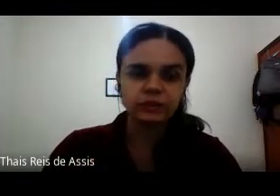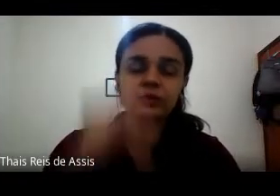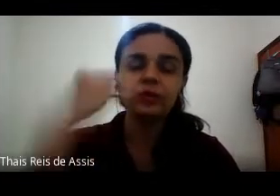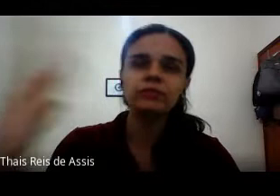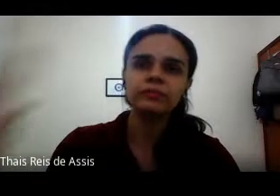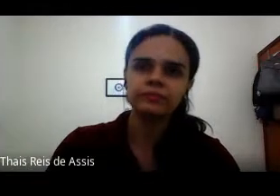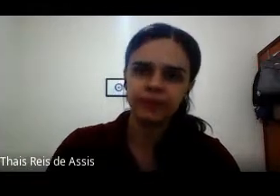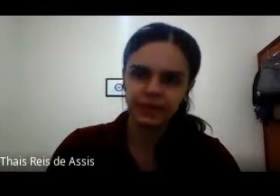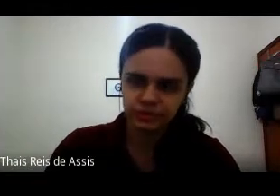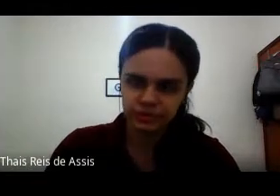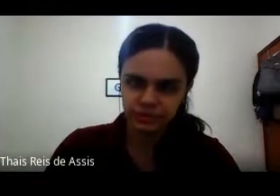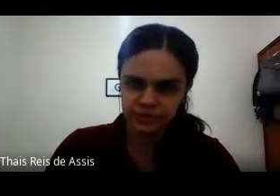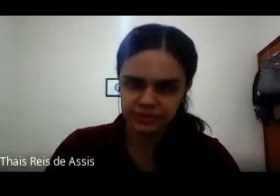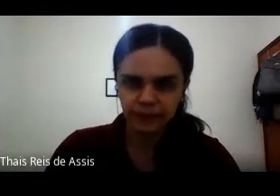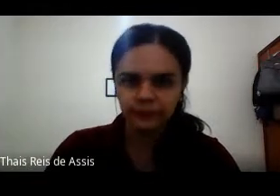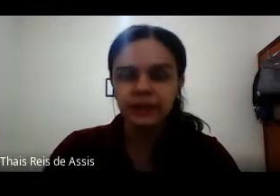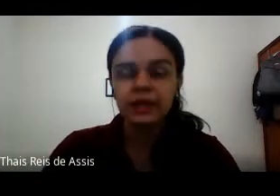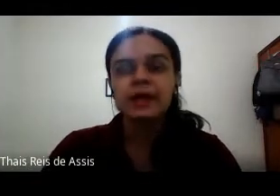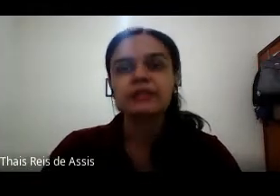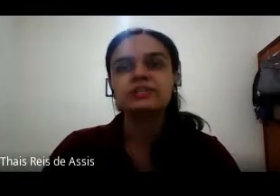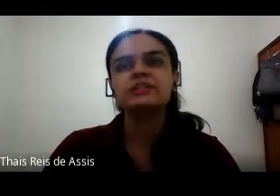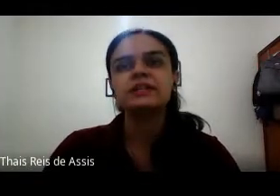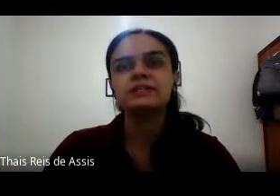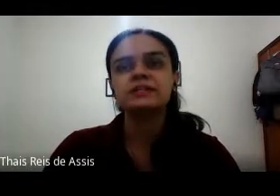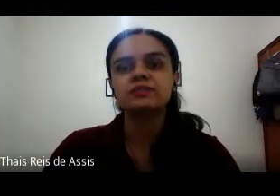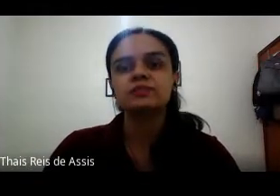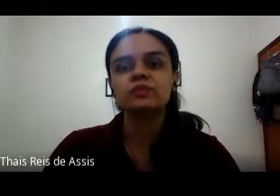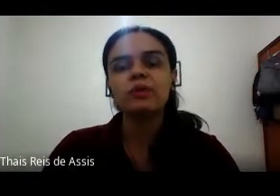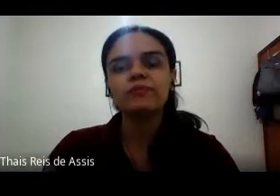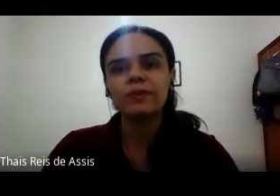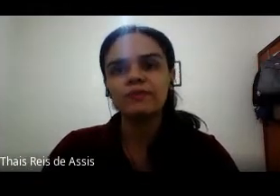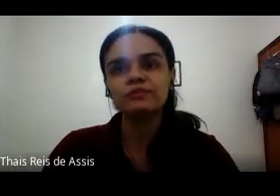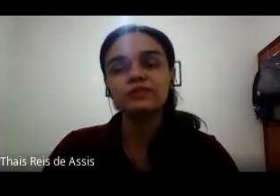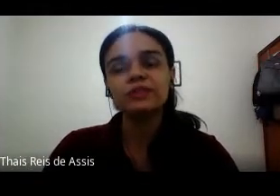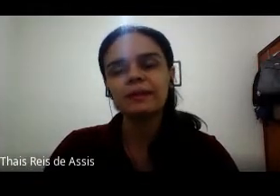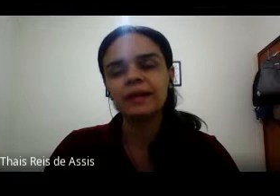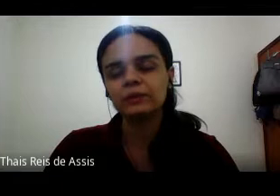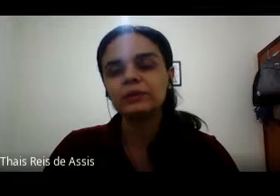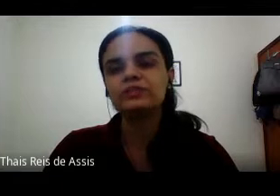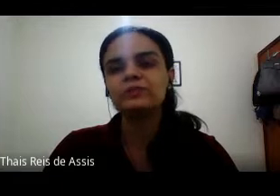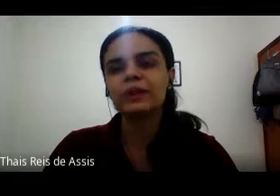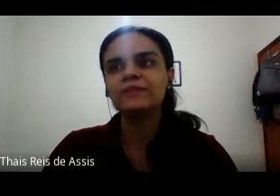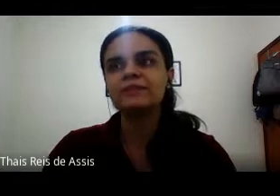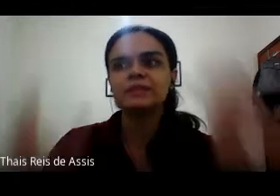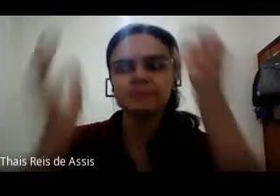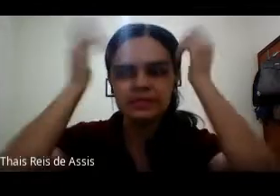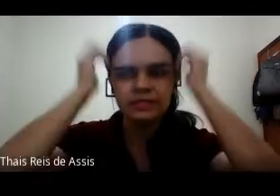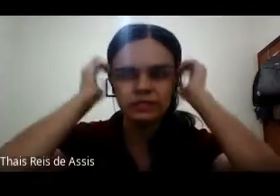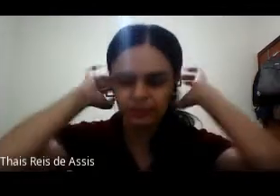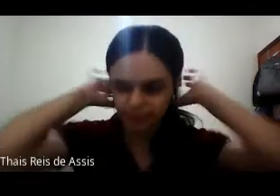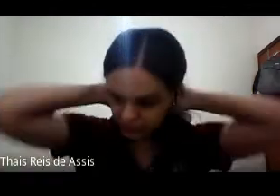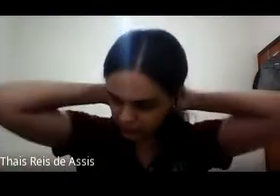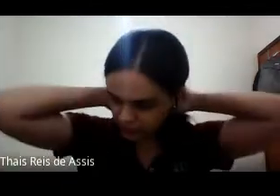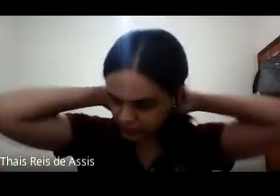resumindo, um novo paradigma de produção. A gente tem necessidade de um novo perfil de trabalhador. A gente cada vez mais precisa